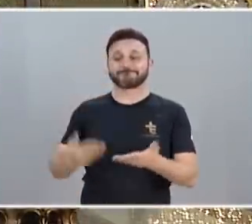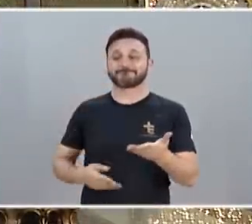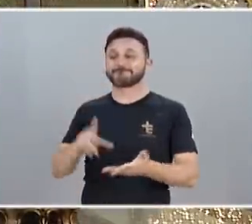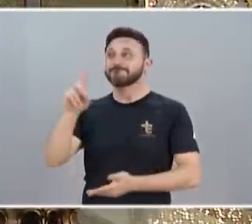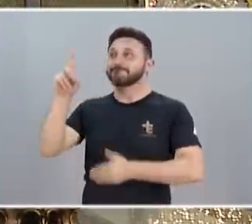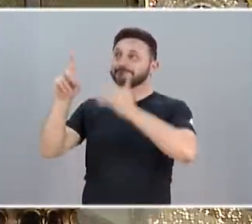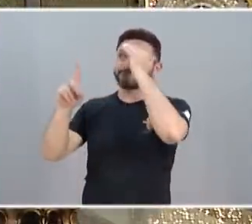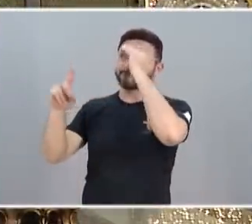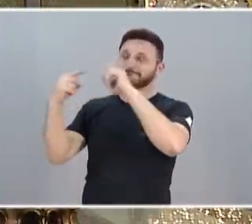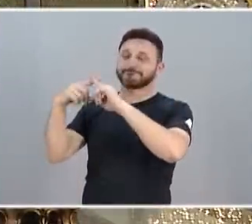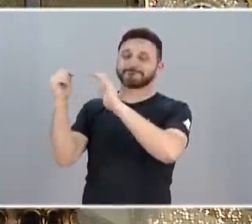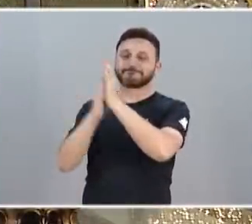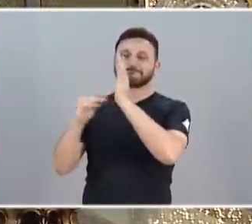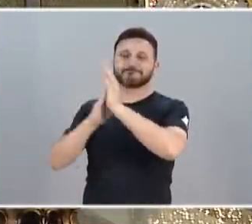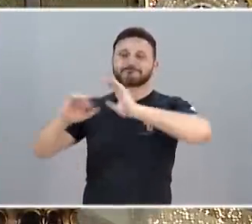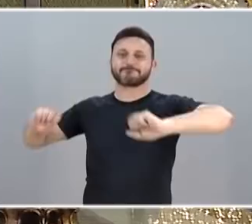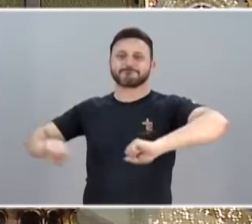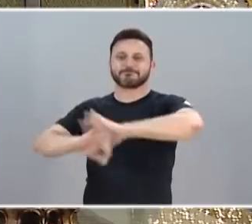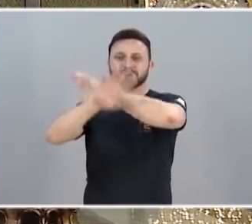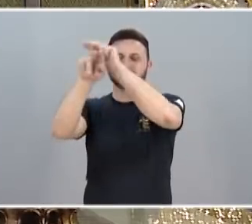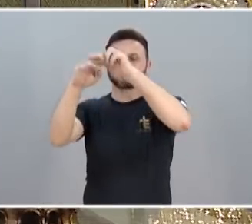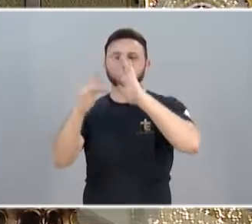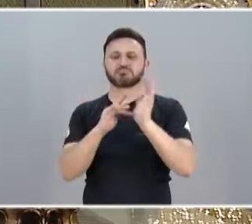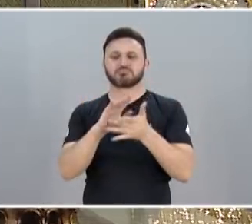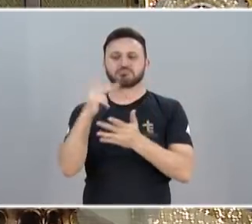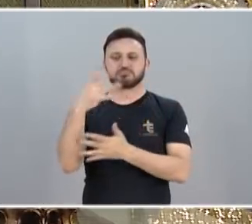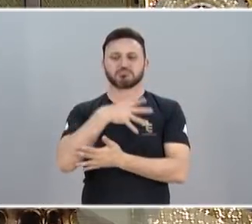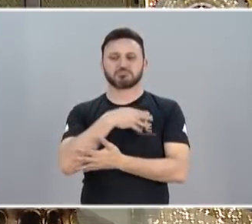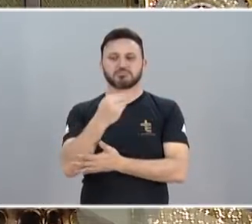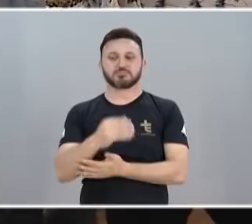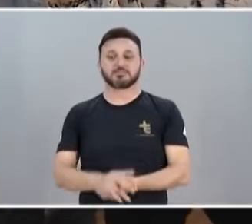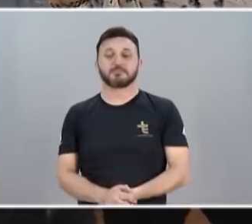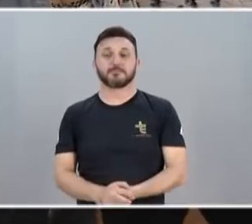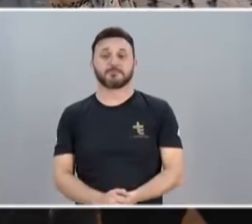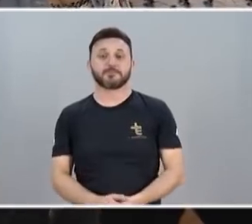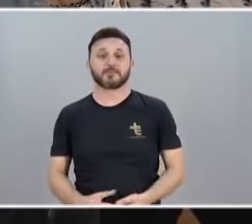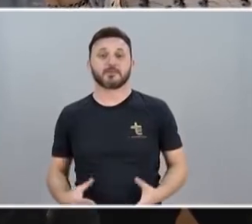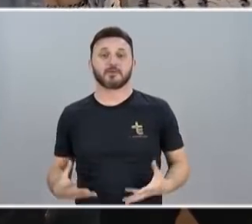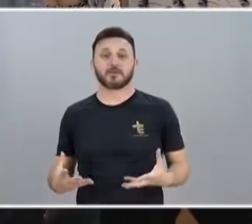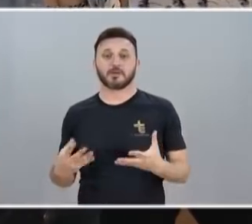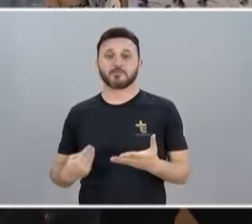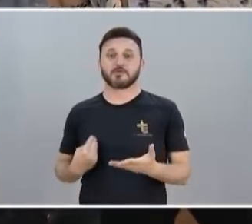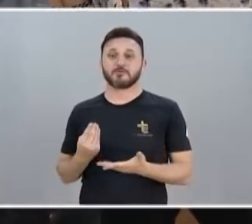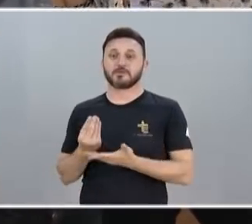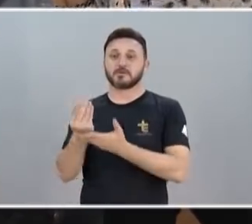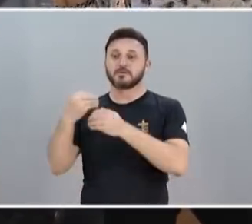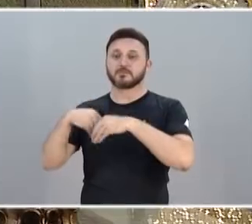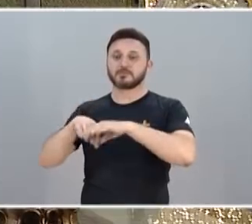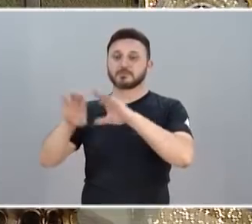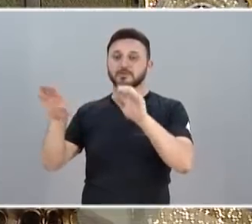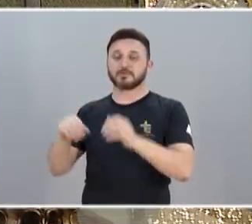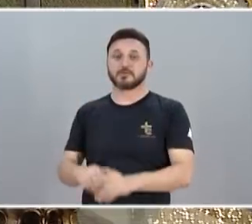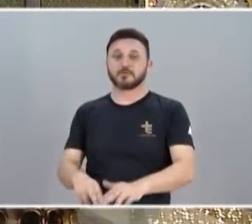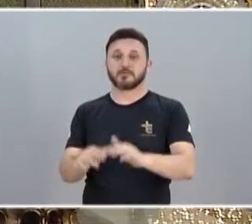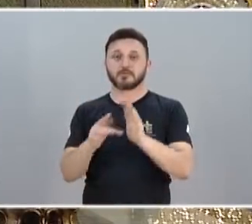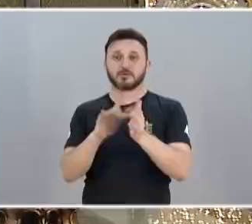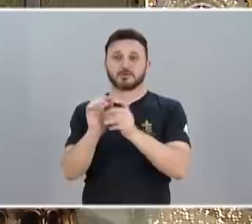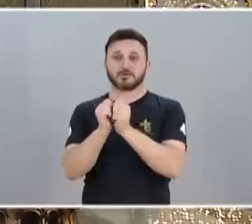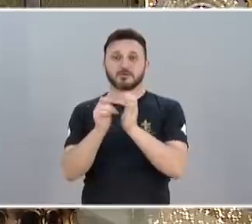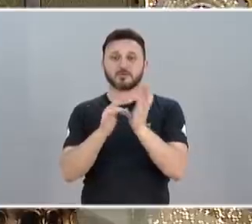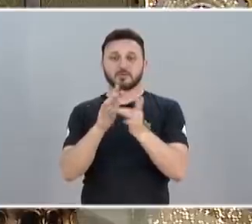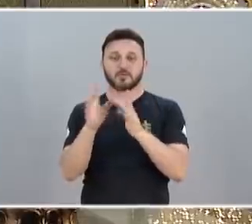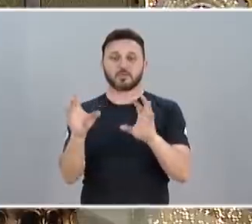a fim de vos louvarmos e glorificarmos por Jesus Cristo, vosso Filho. Concedei-nos o convívio dos eleitos. Por Cristo,